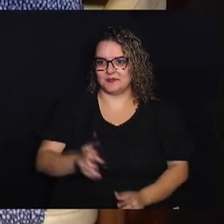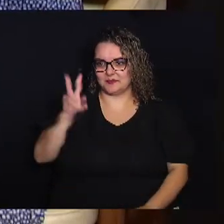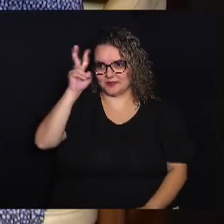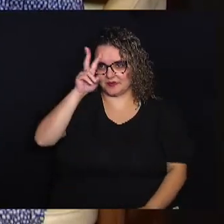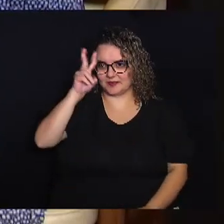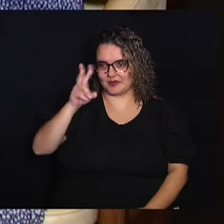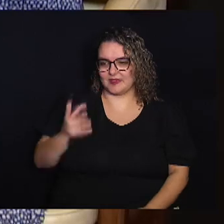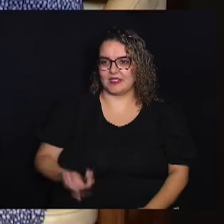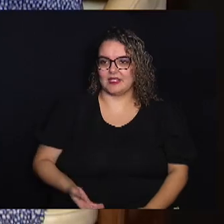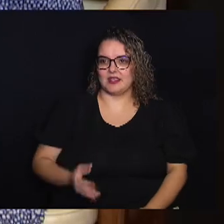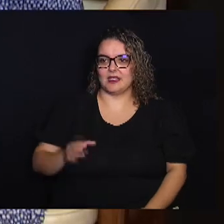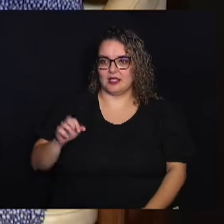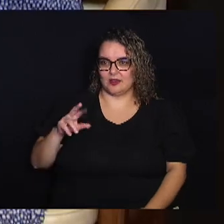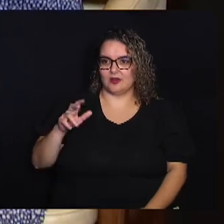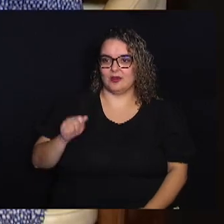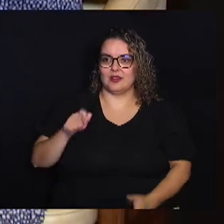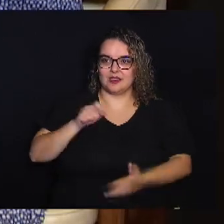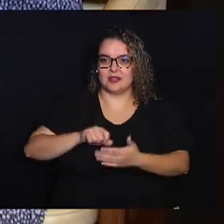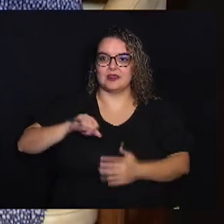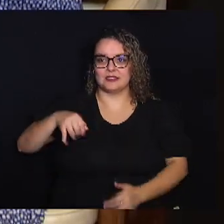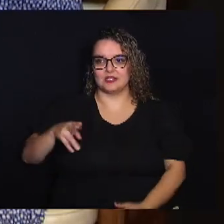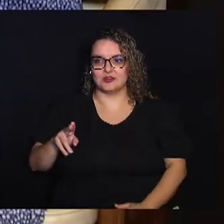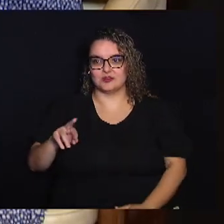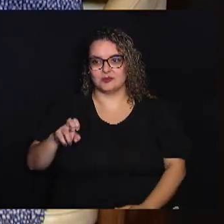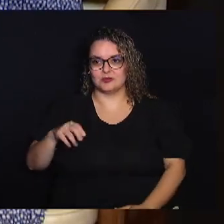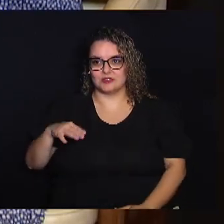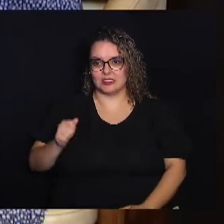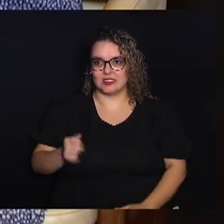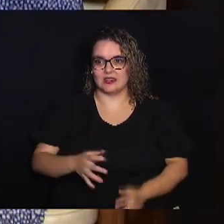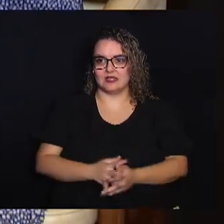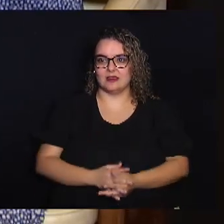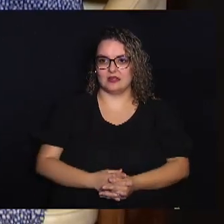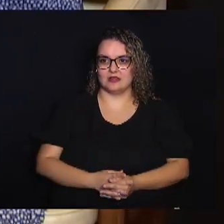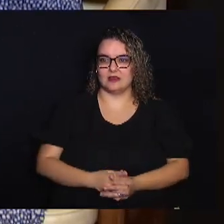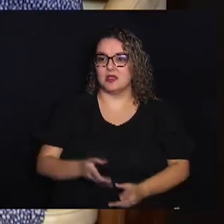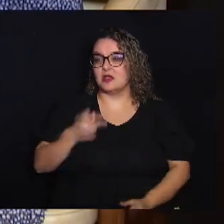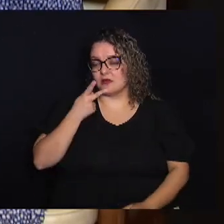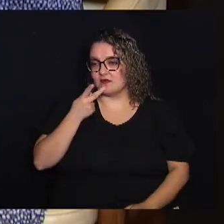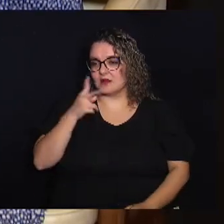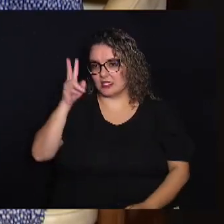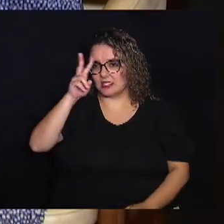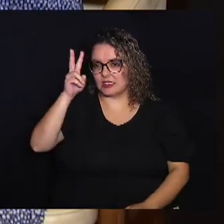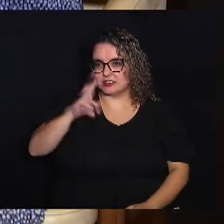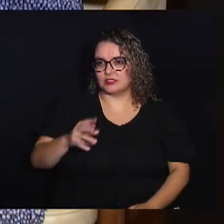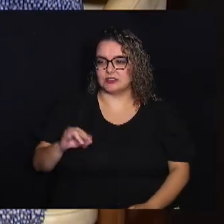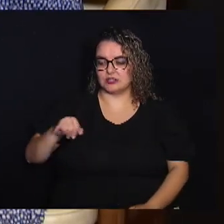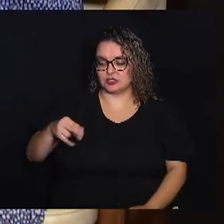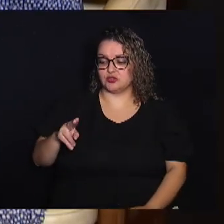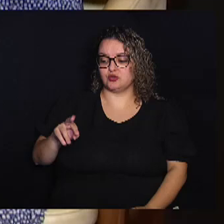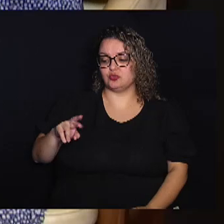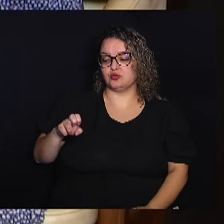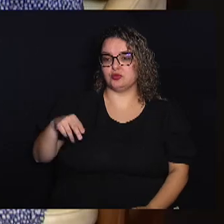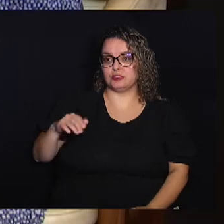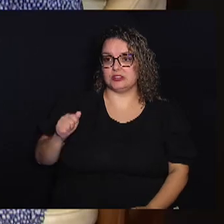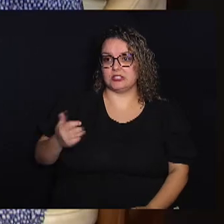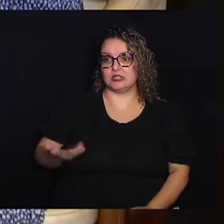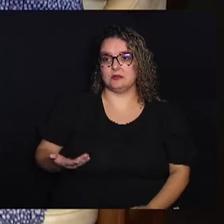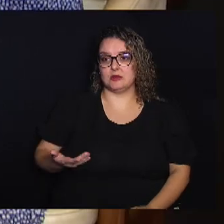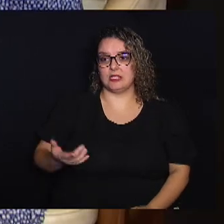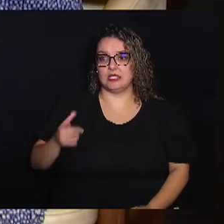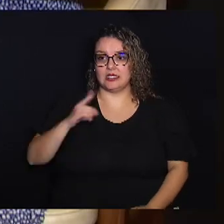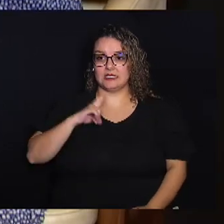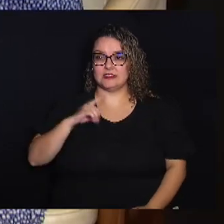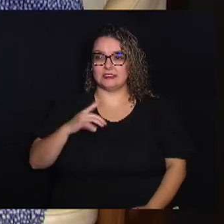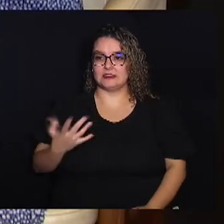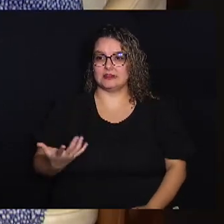que foi a Cora que escreveu, que é da Jurema, que conta a história da Jurema e tem